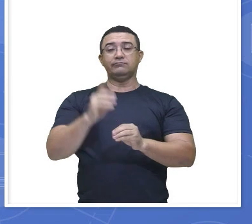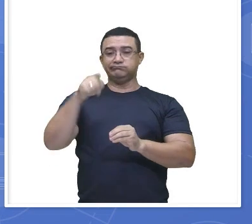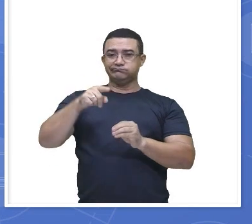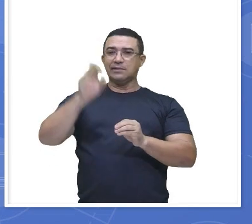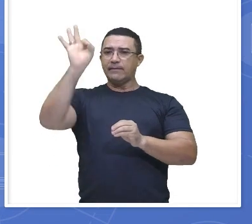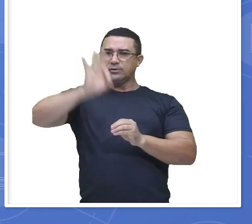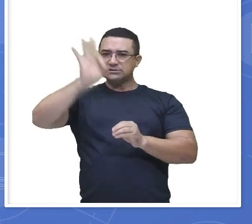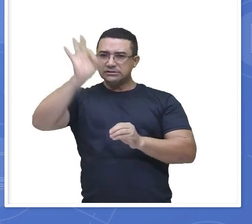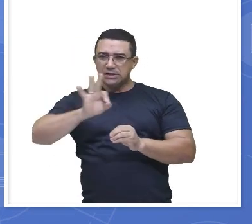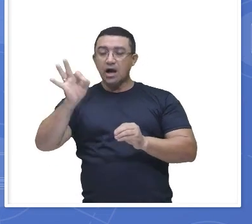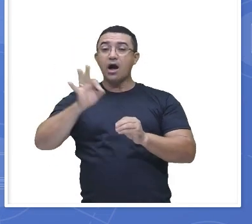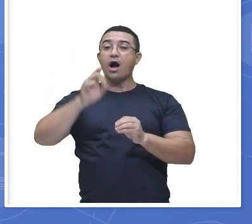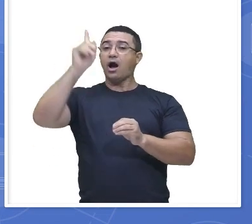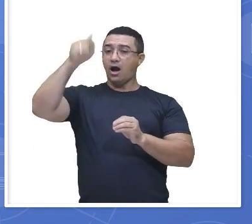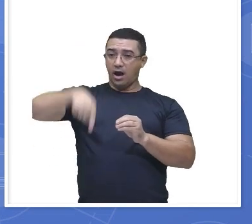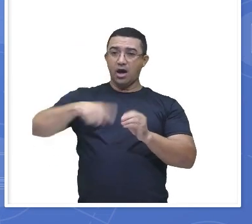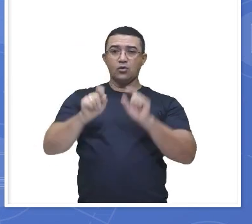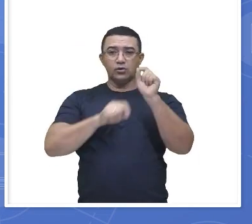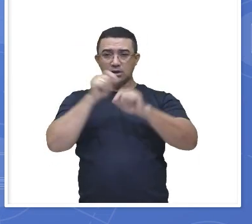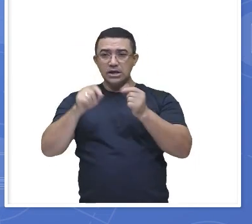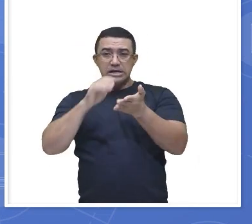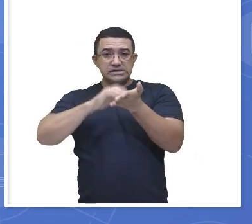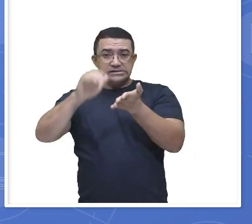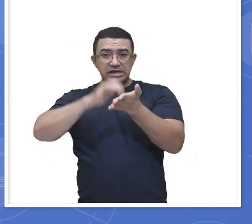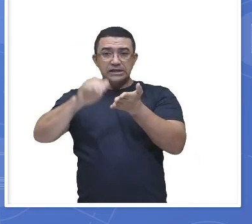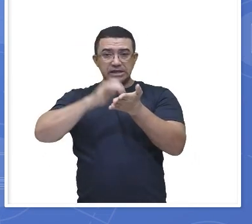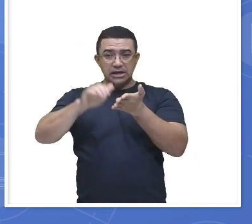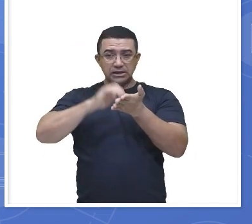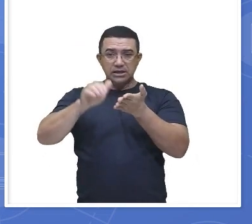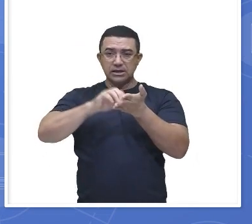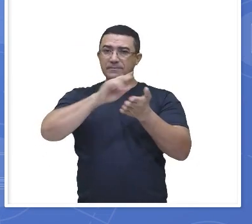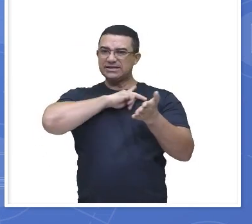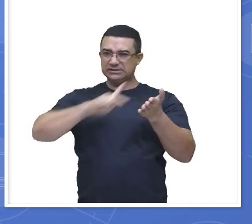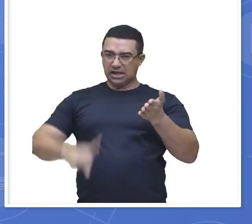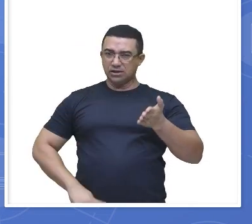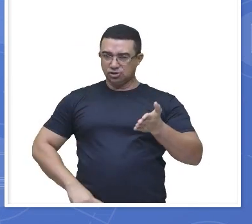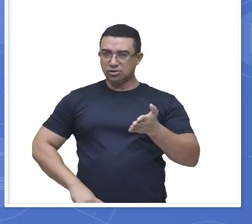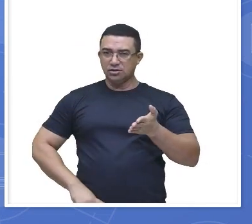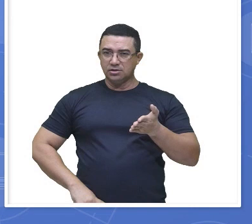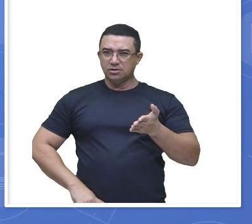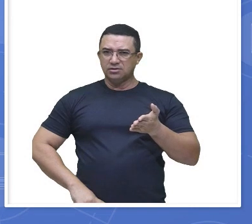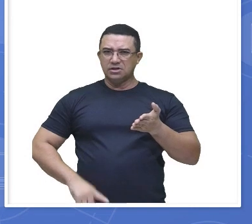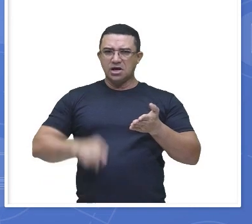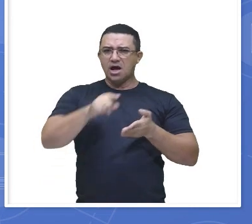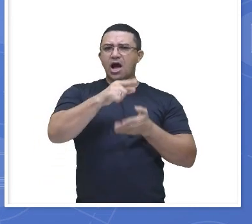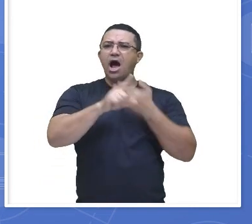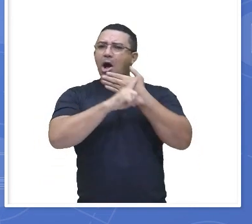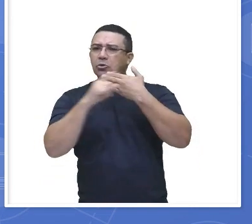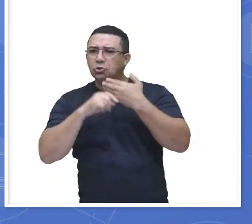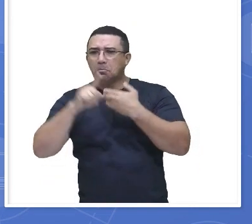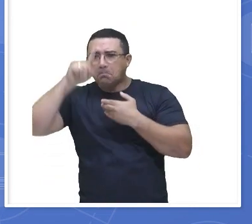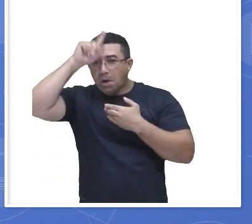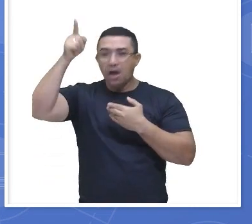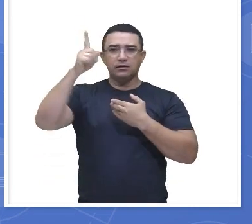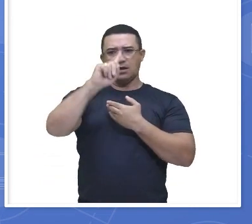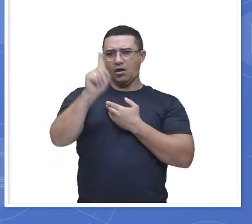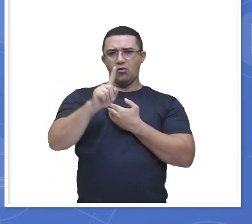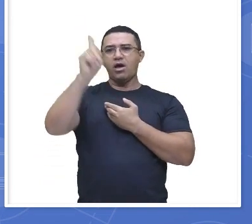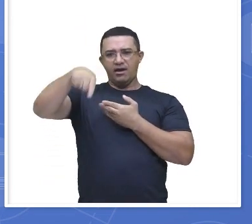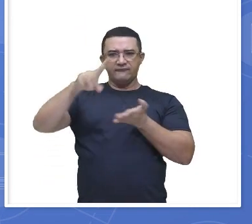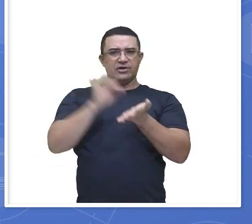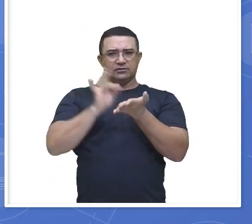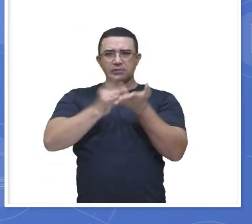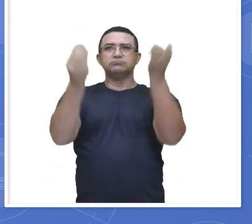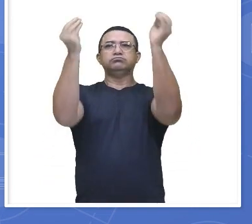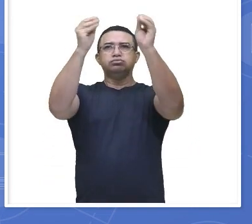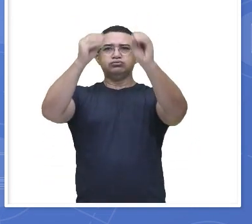fonte segura, vêm de uma Secretaria da Presidência da República. Então, não é algo que ele inventou, que ele tirou da cabeça, é real.